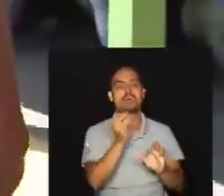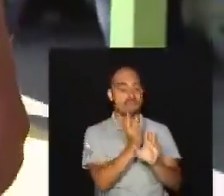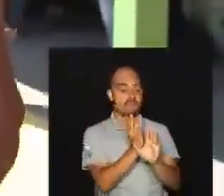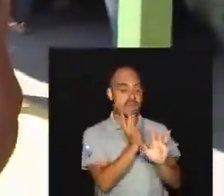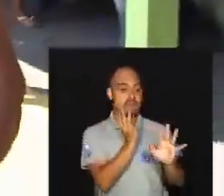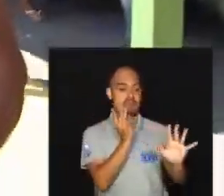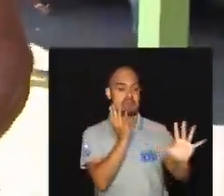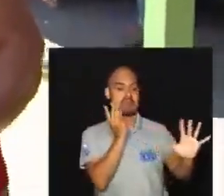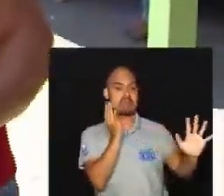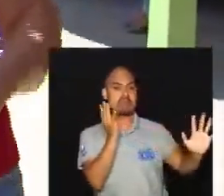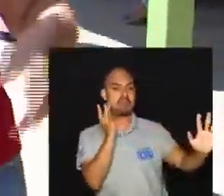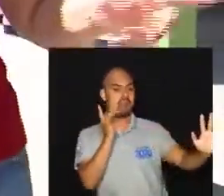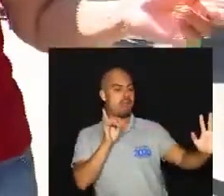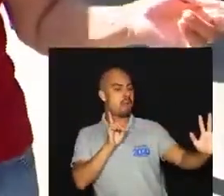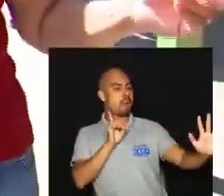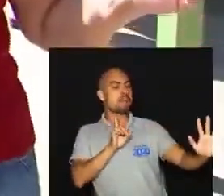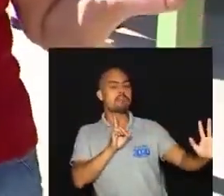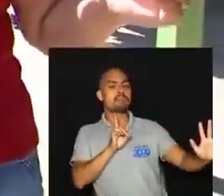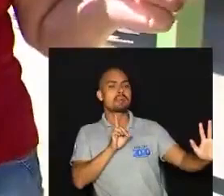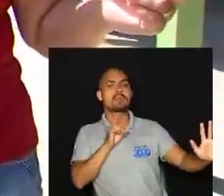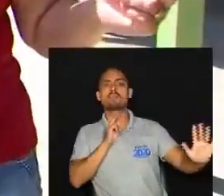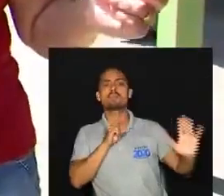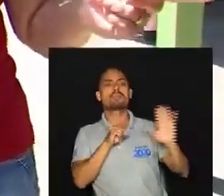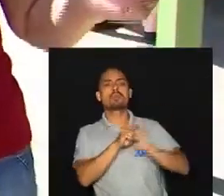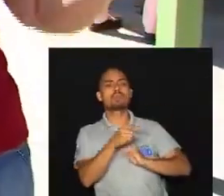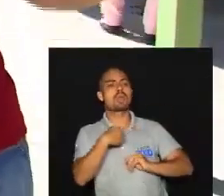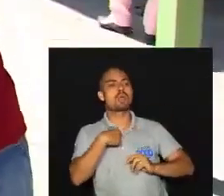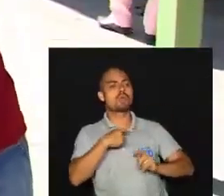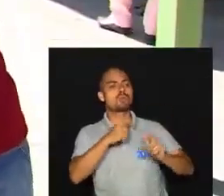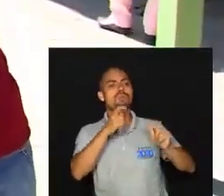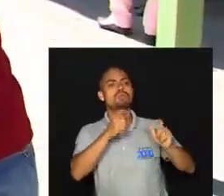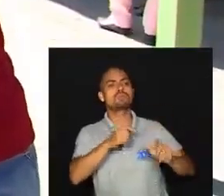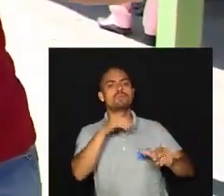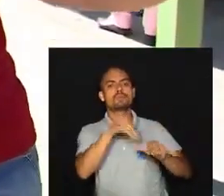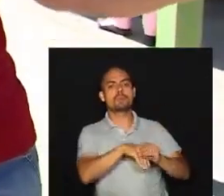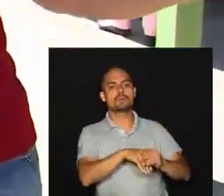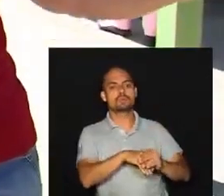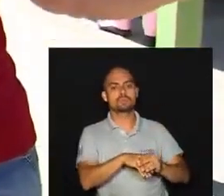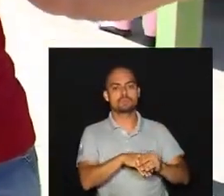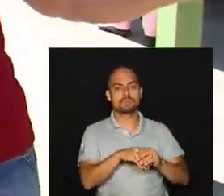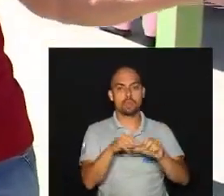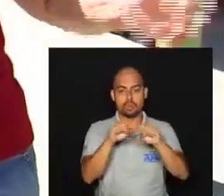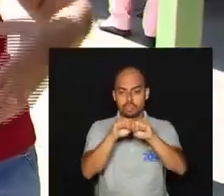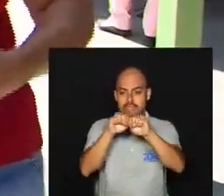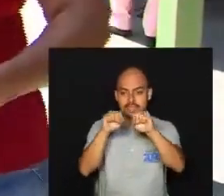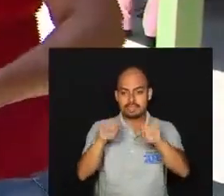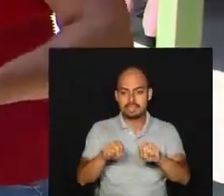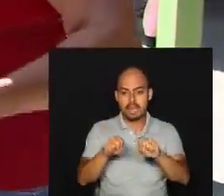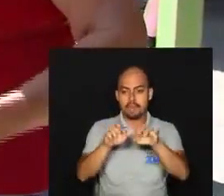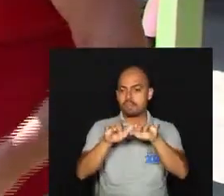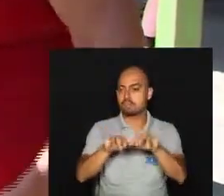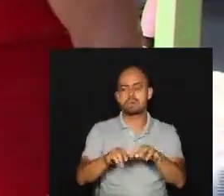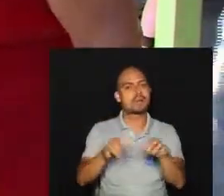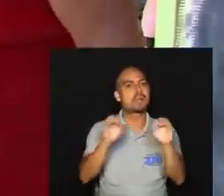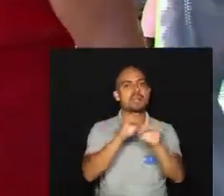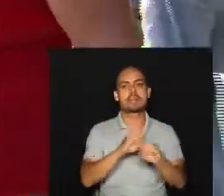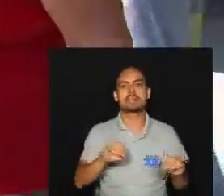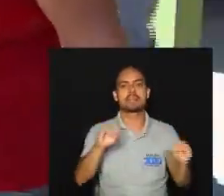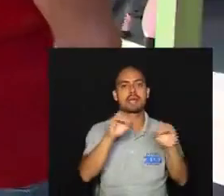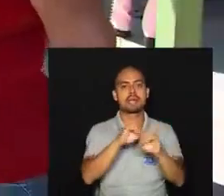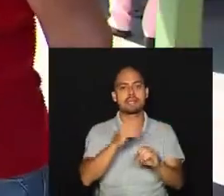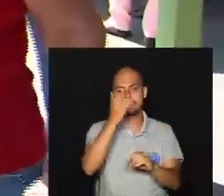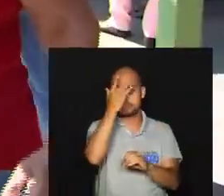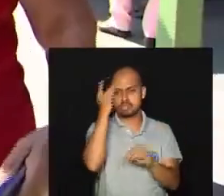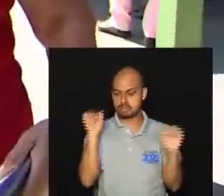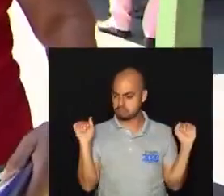fila enorme para mim saber aonde que voto. O sistema está caído, não tem sistema, esse monte de gente